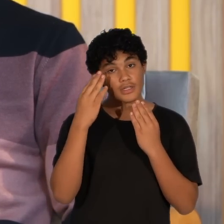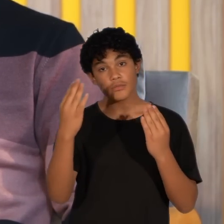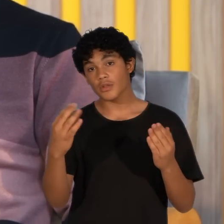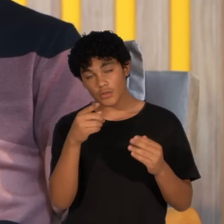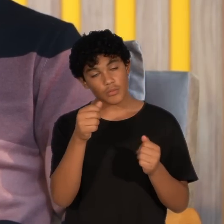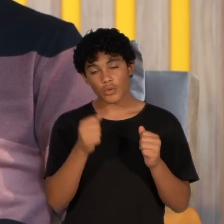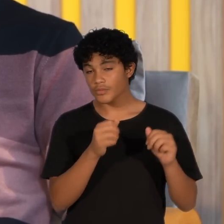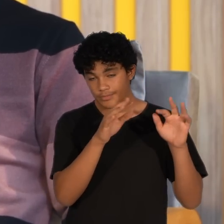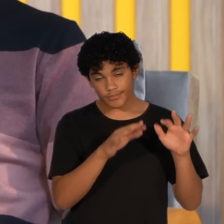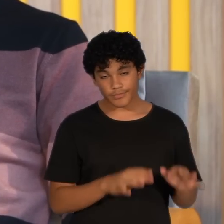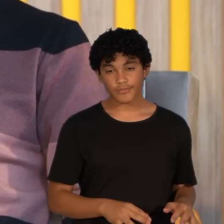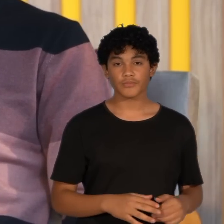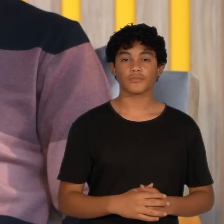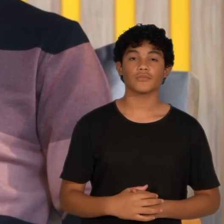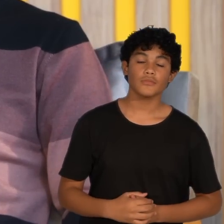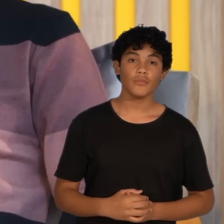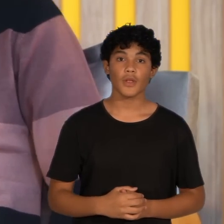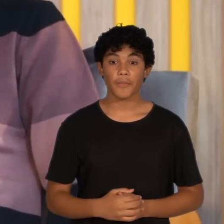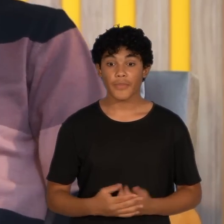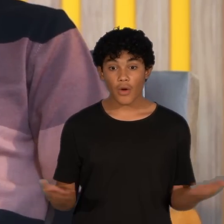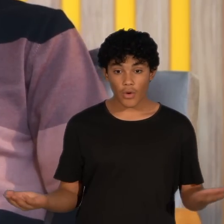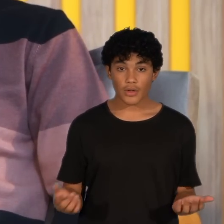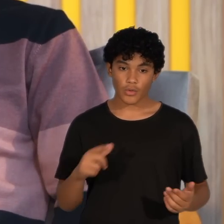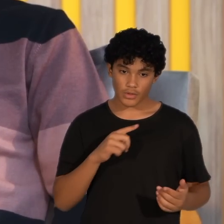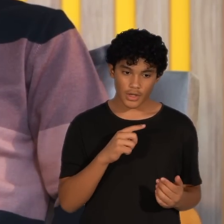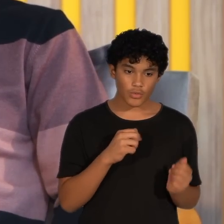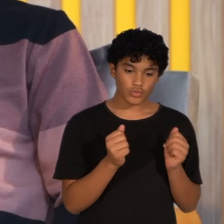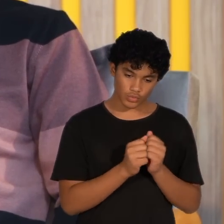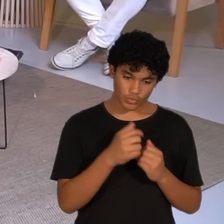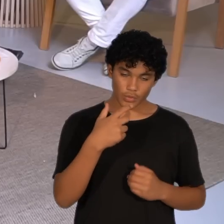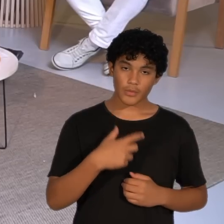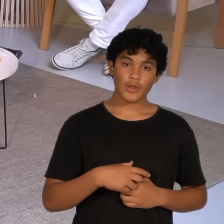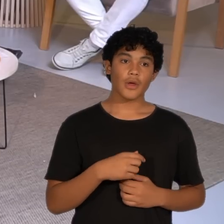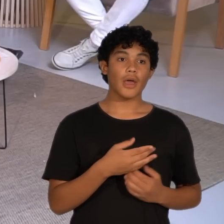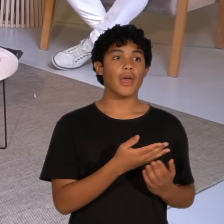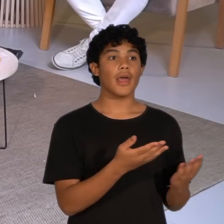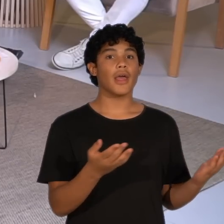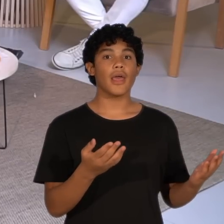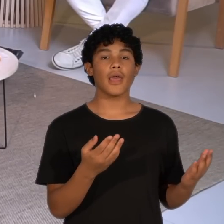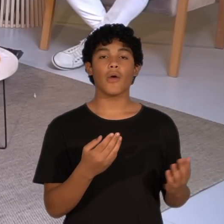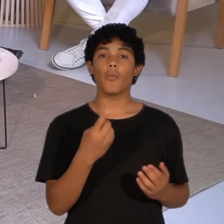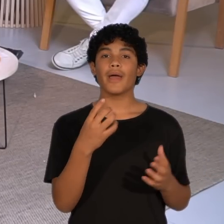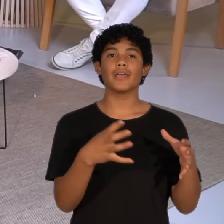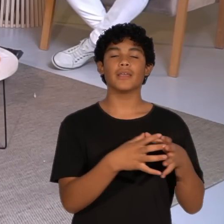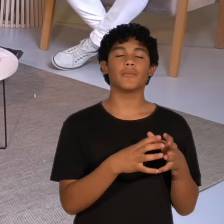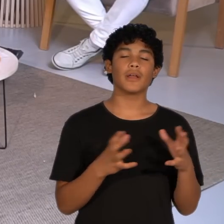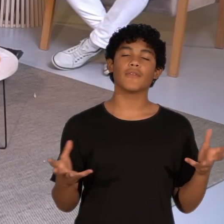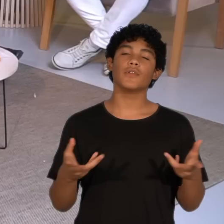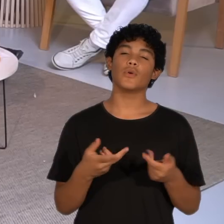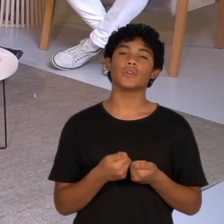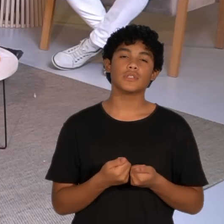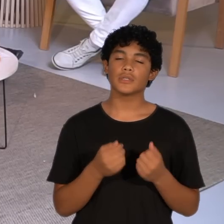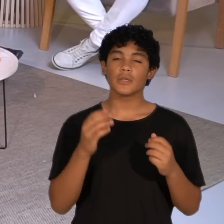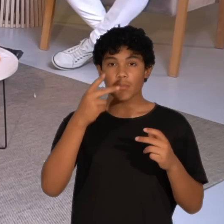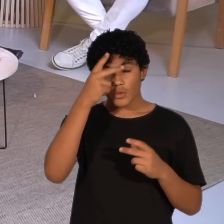aqui, beleza? Eu tenho aqui uma equipe maravilhosa e eu preciso apresentar para vocês. São pessoas especiais, pessoas